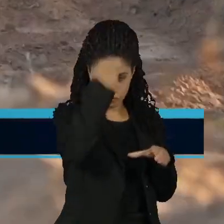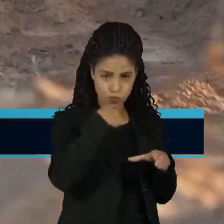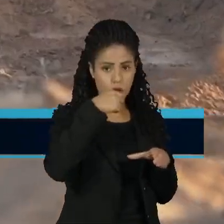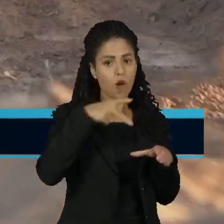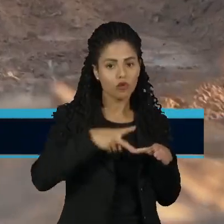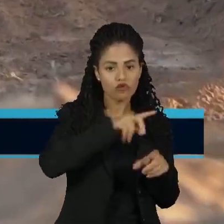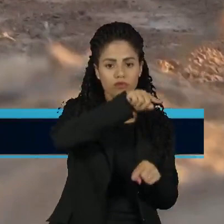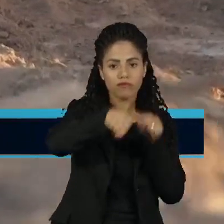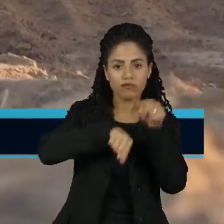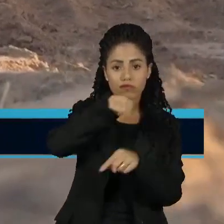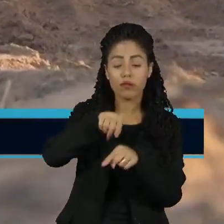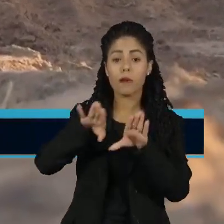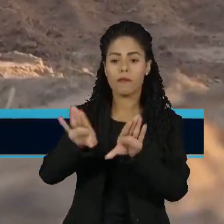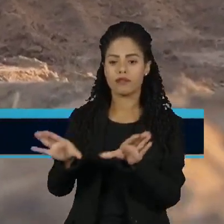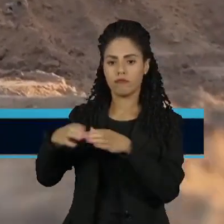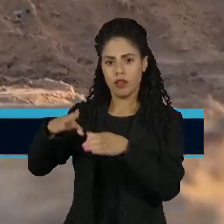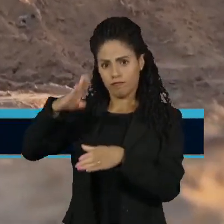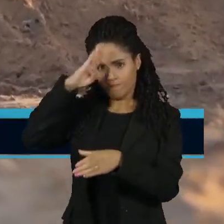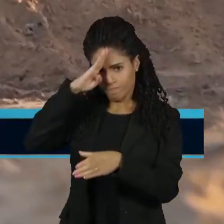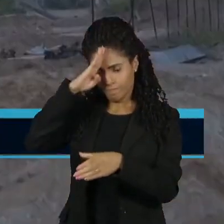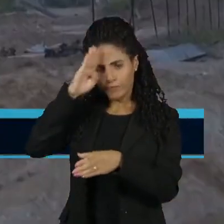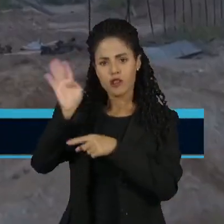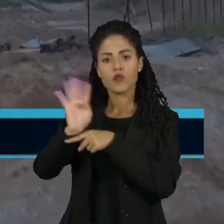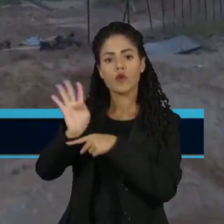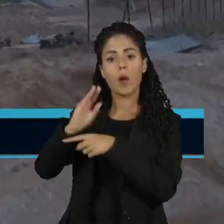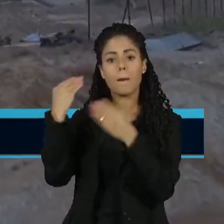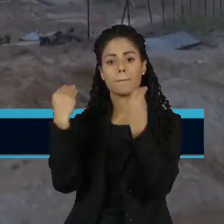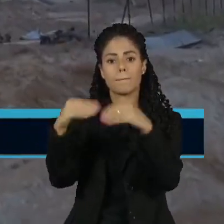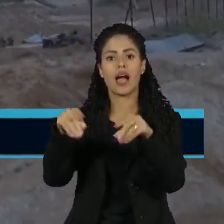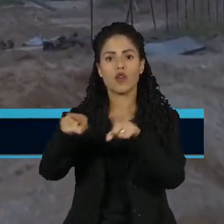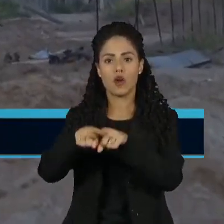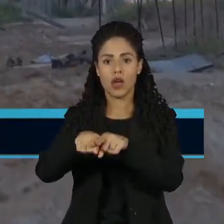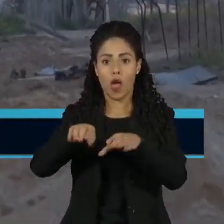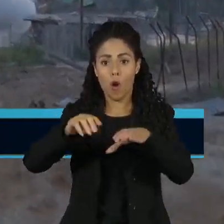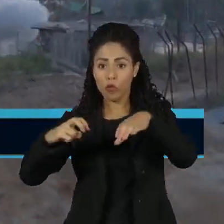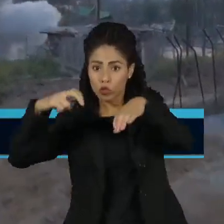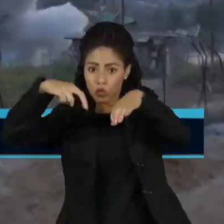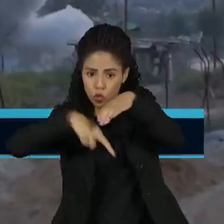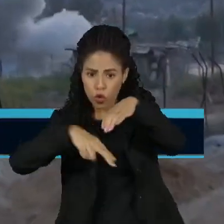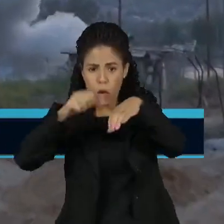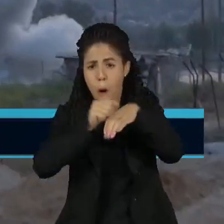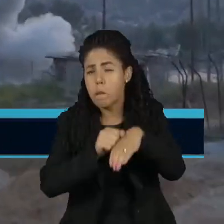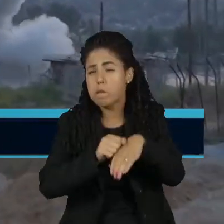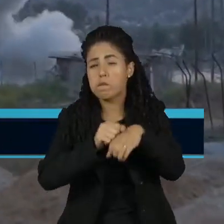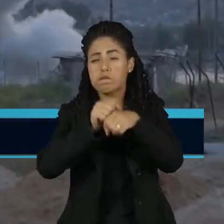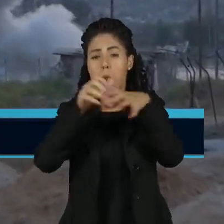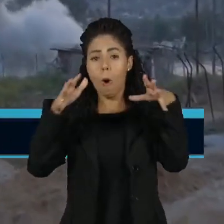O exército divulgou imagens da explosão de um dos túneis subterrâneos usados pelos militantes.